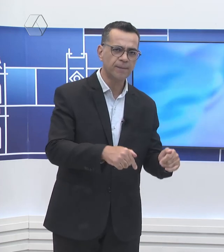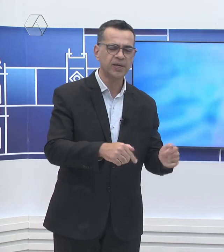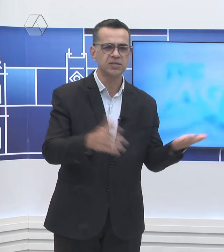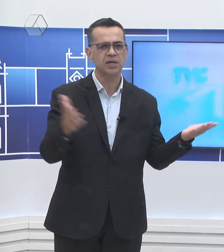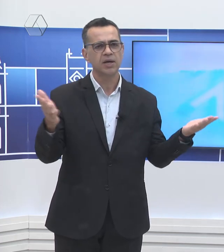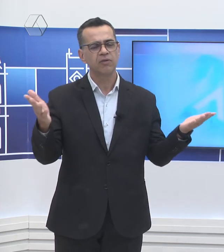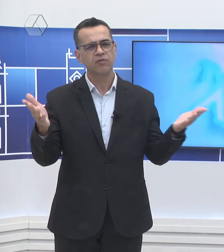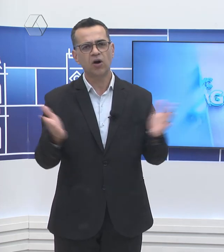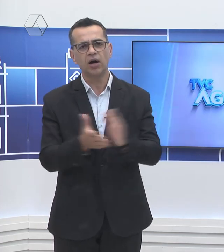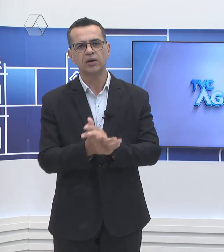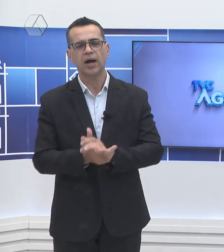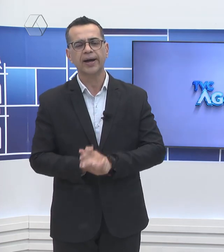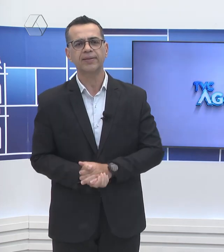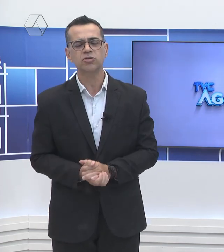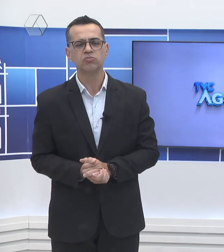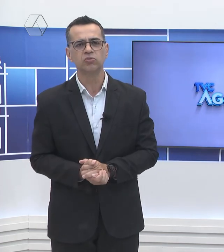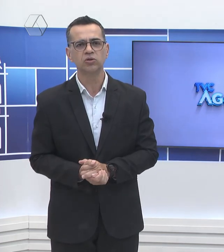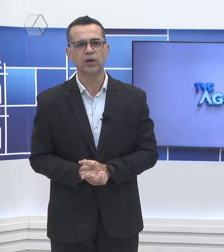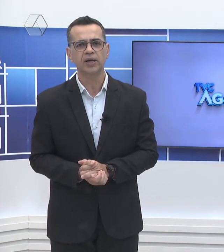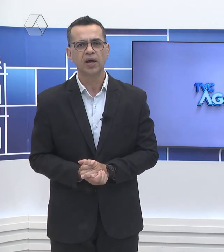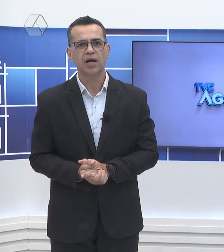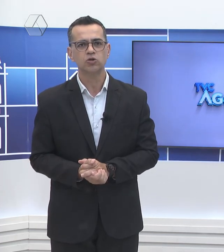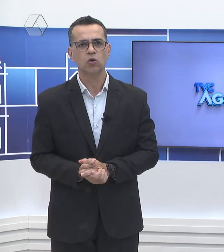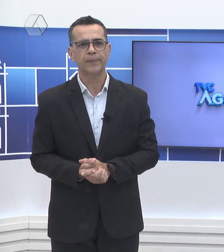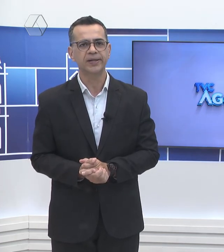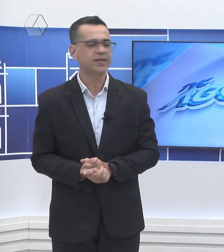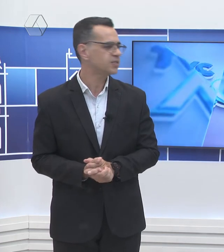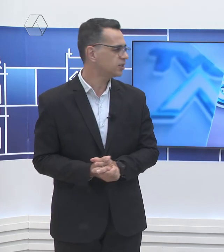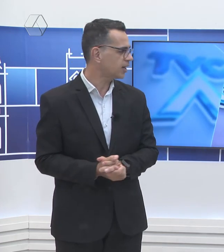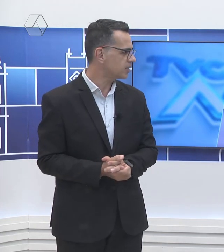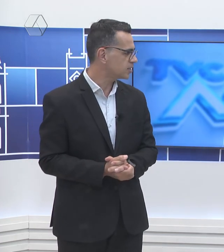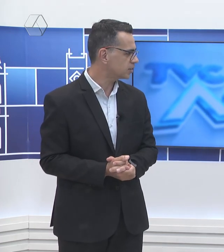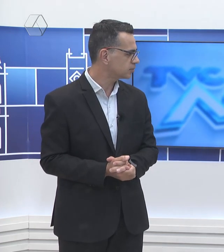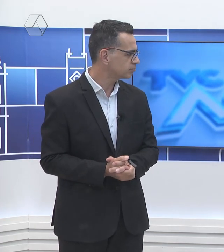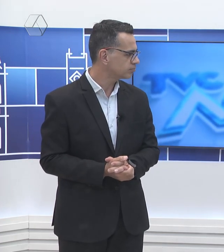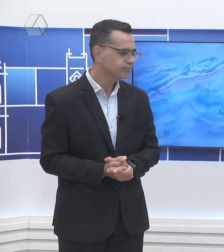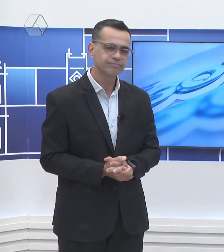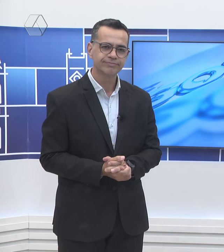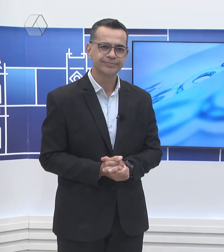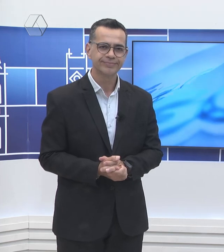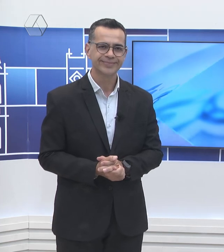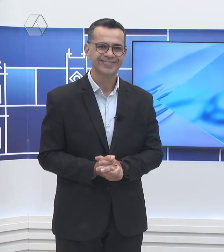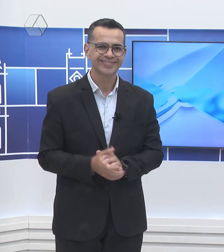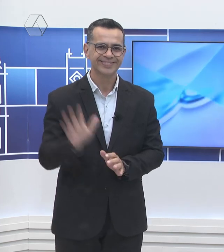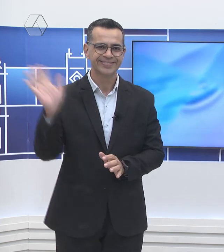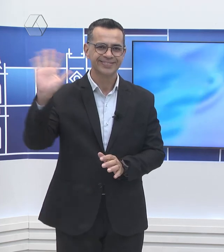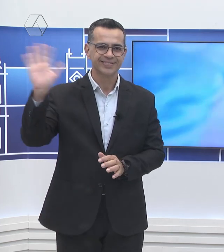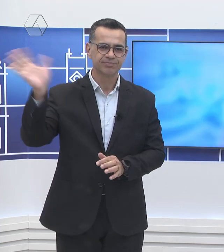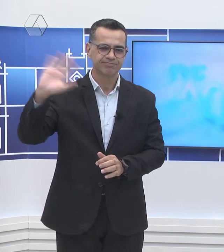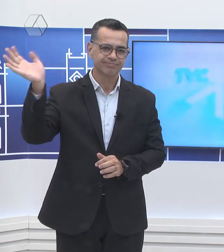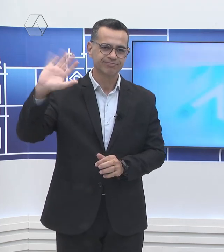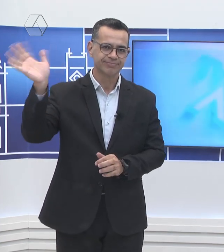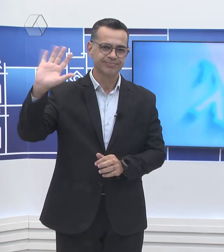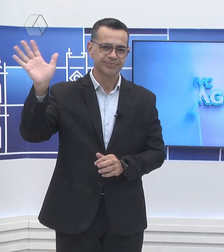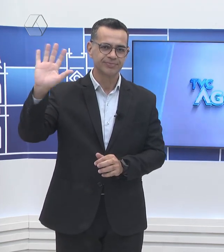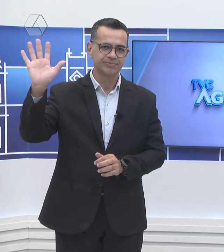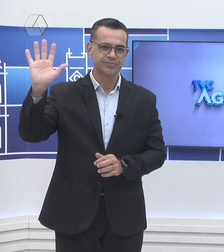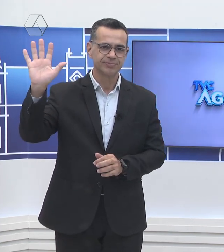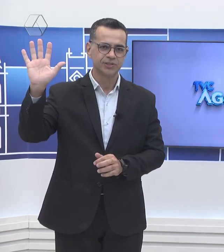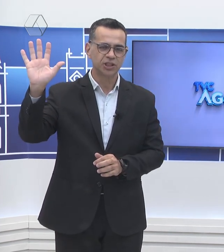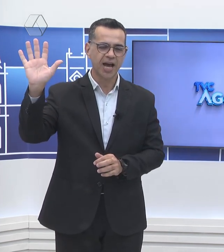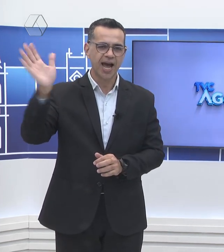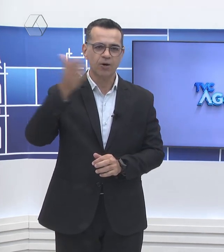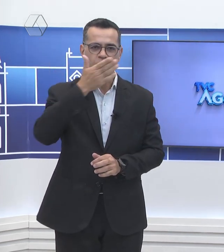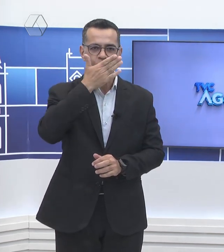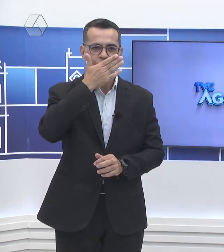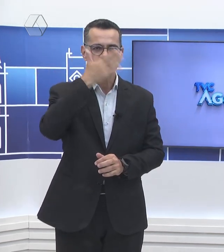assistindo a reprise, ó, agradeço muito aí a sua companhia neste entardecer. Isso mesmo, gente. Beijo para vocês e até amanhã neste mesmo horário,